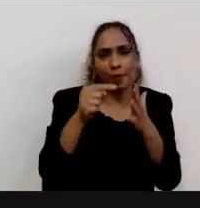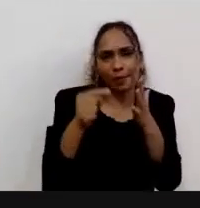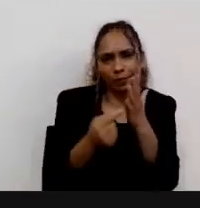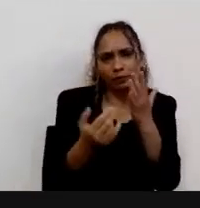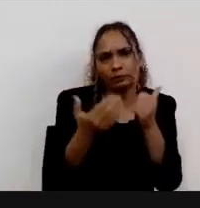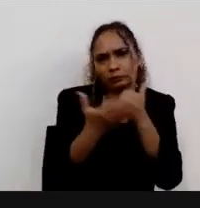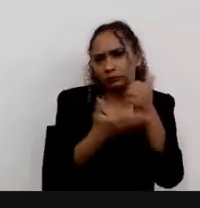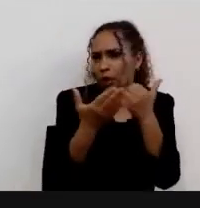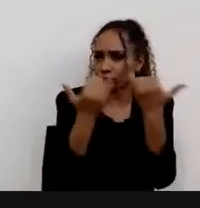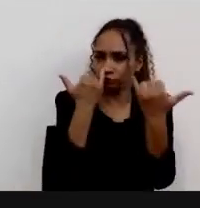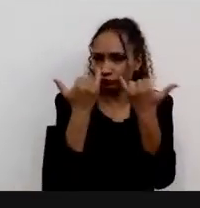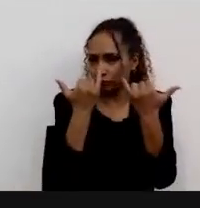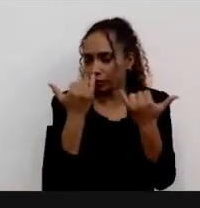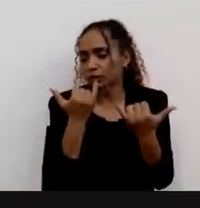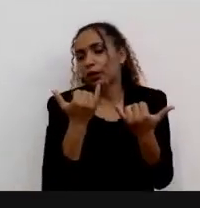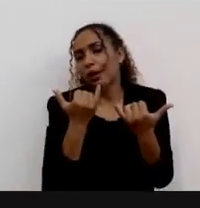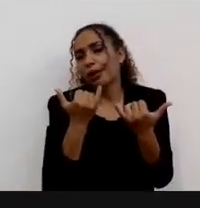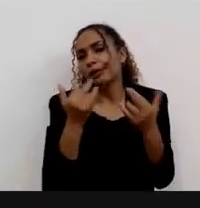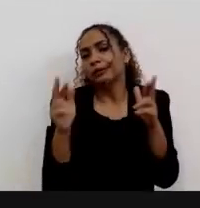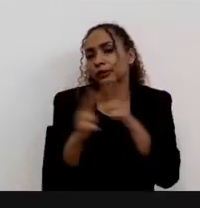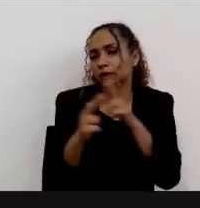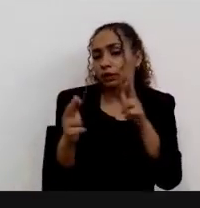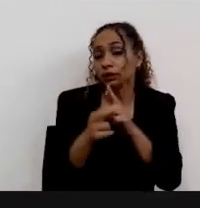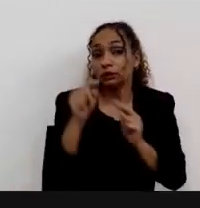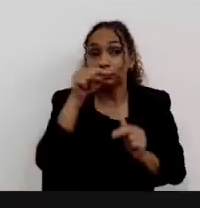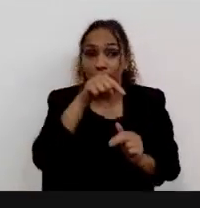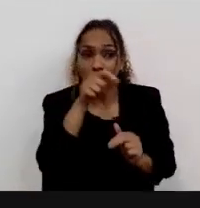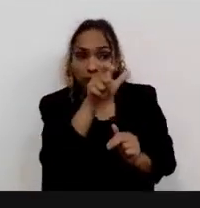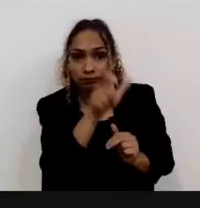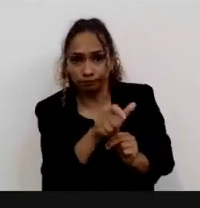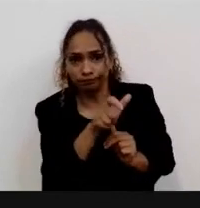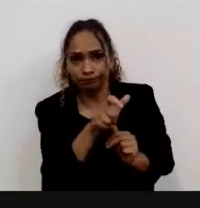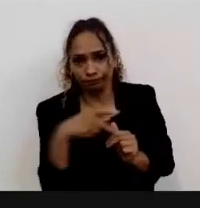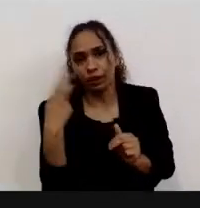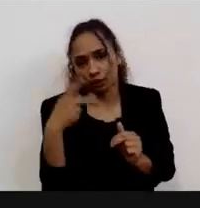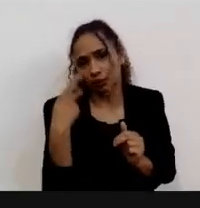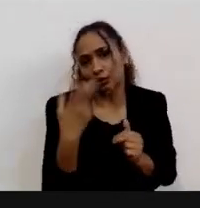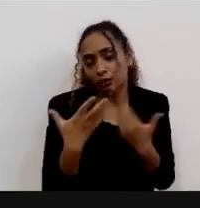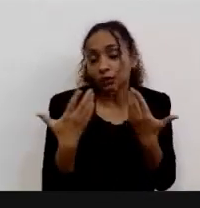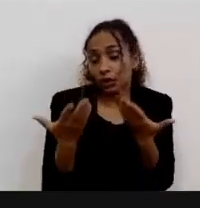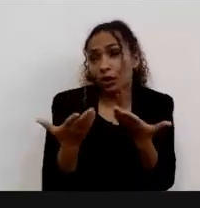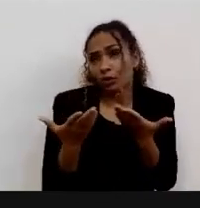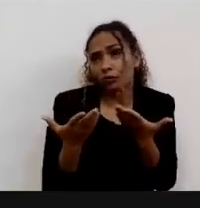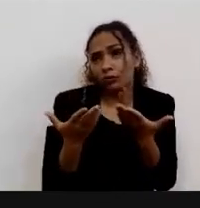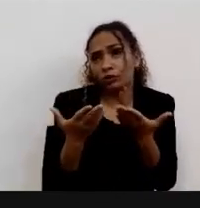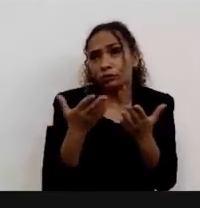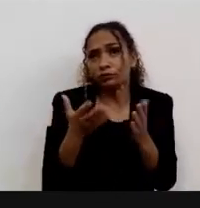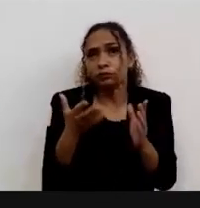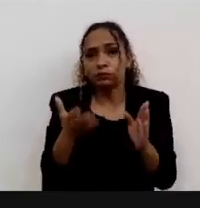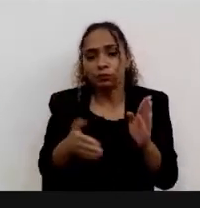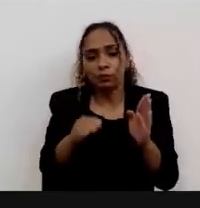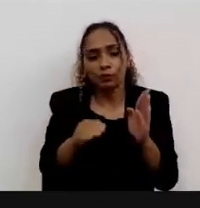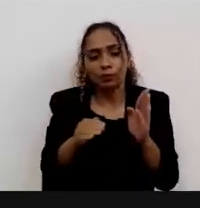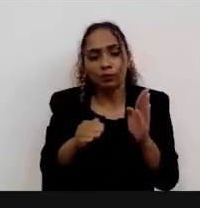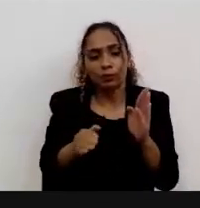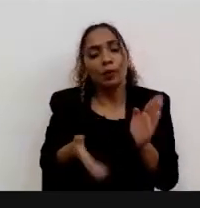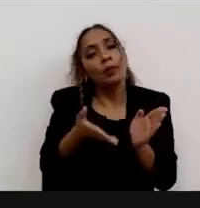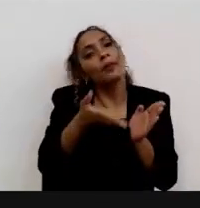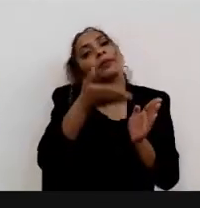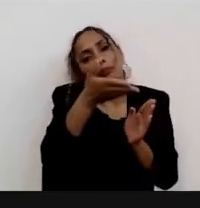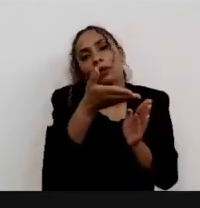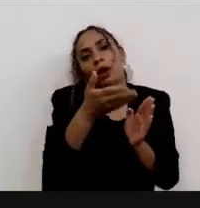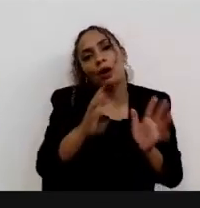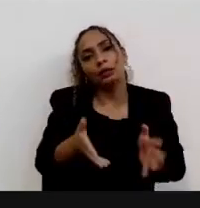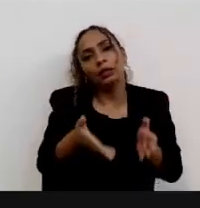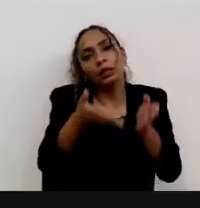metadados que em relação àquele parlamentar. Então, seria uma forma de enriquecer esses registros, né?